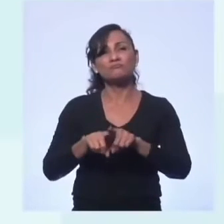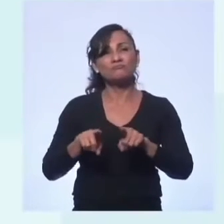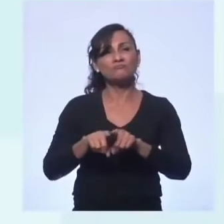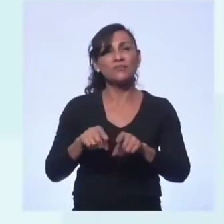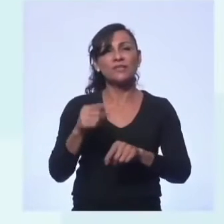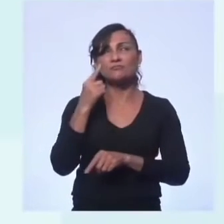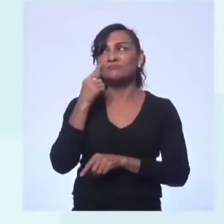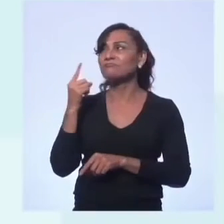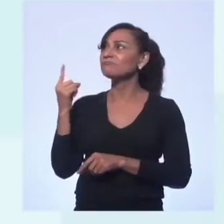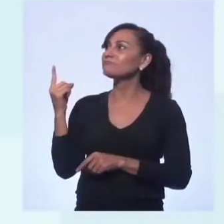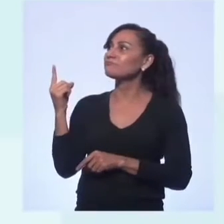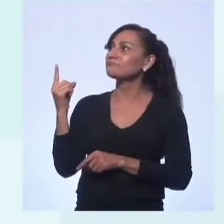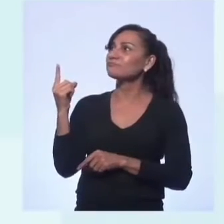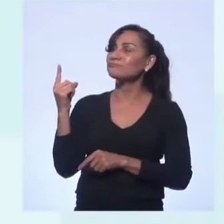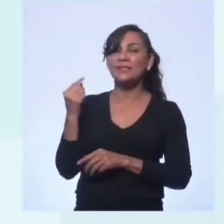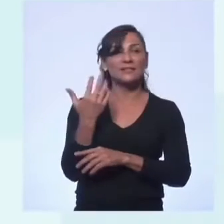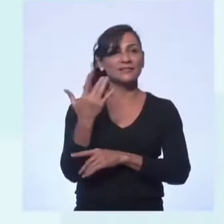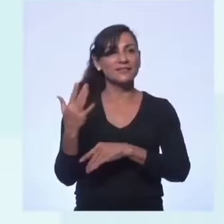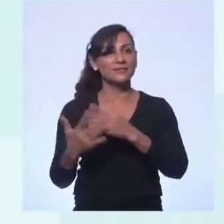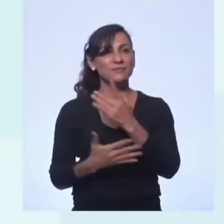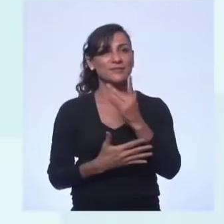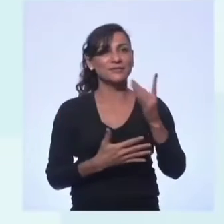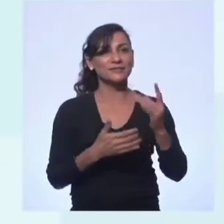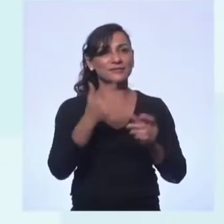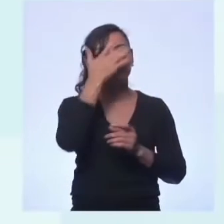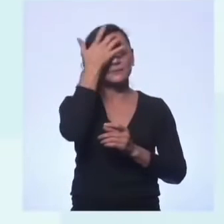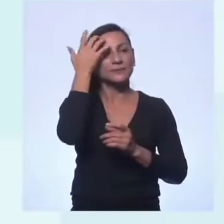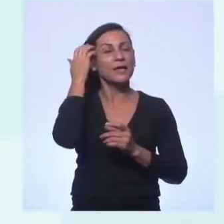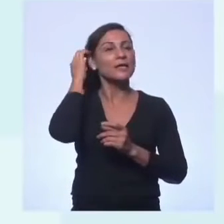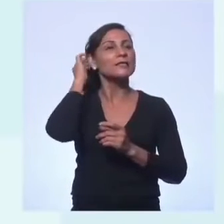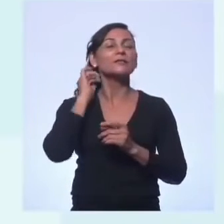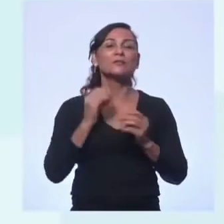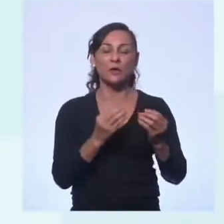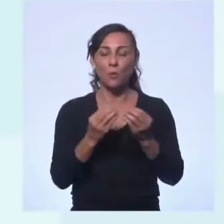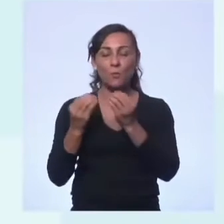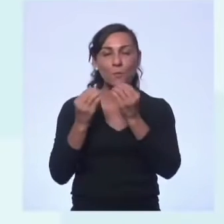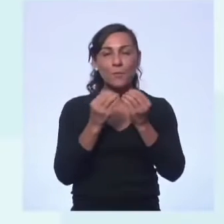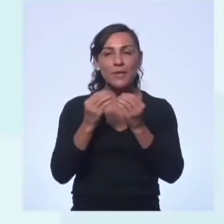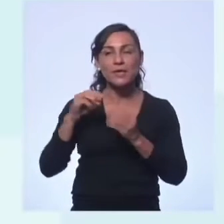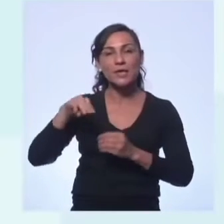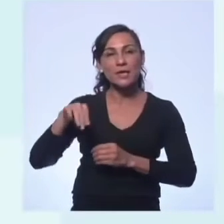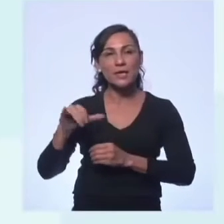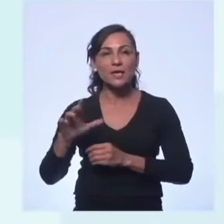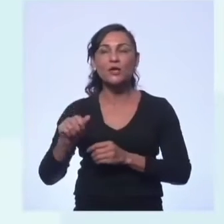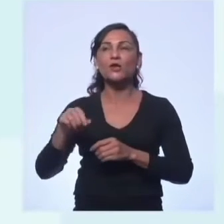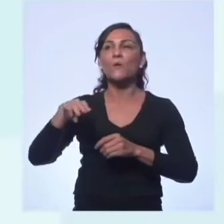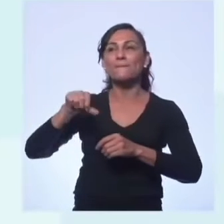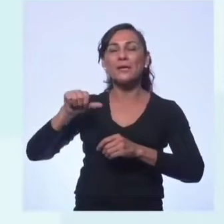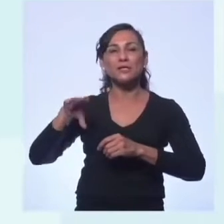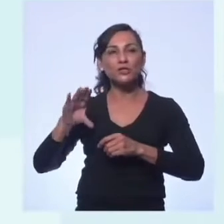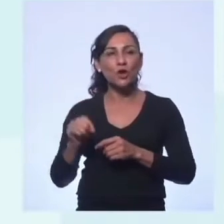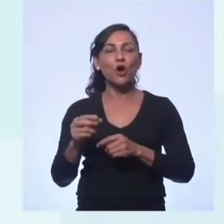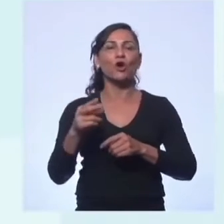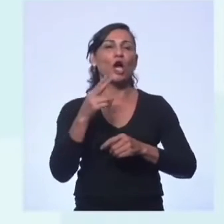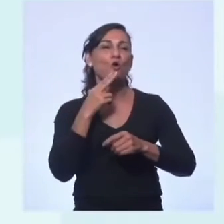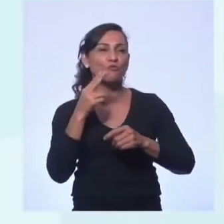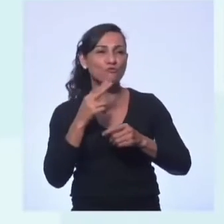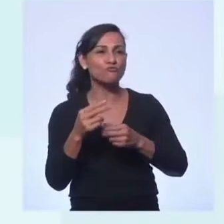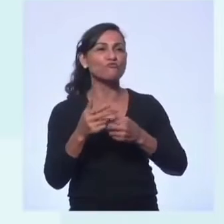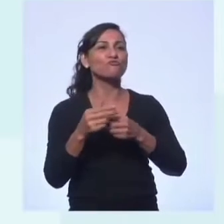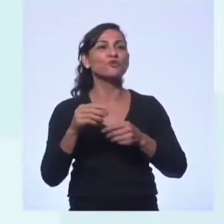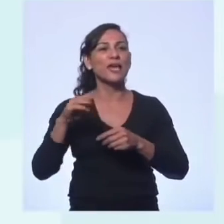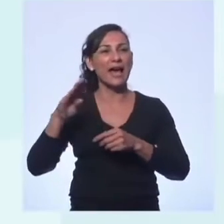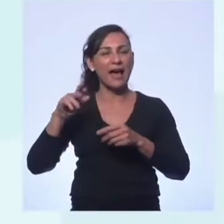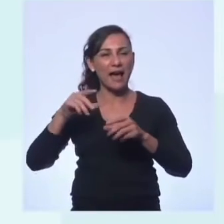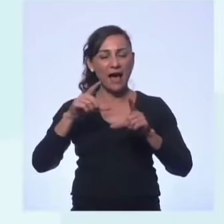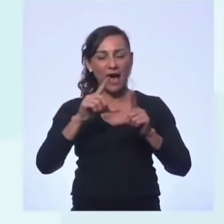temos aí as imagens, né, das plantas, né, aí o milho, a mandioca, o fumo ou tabaco e o